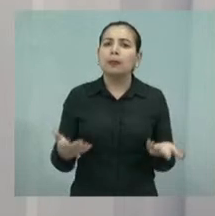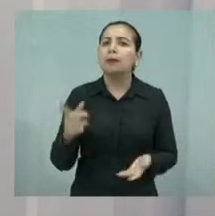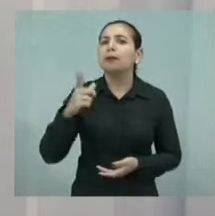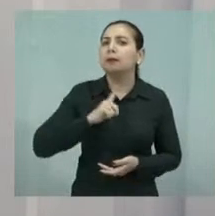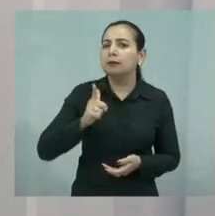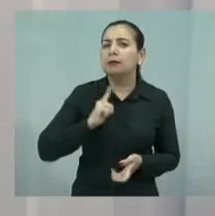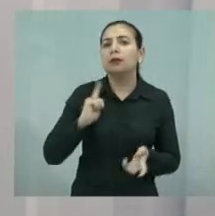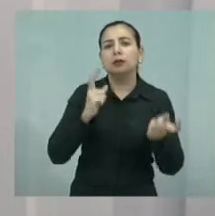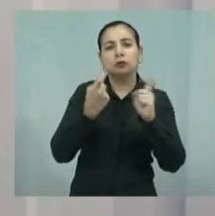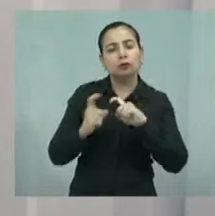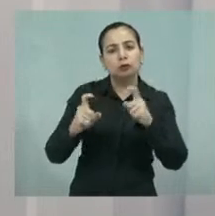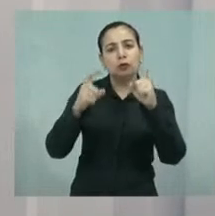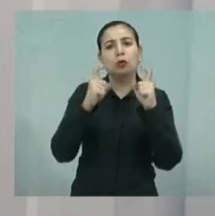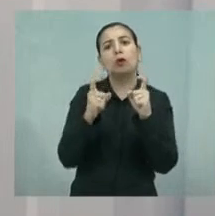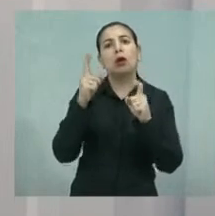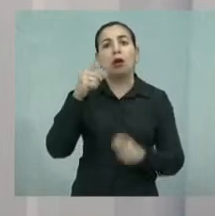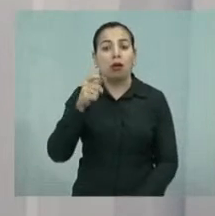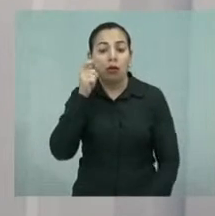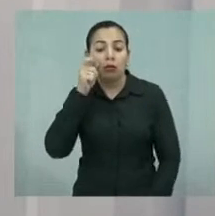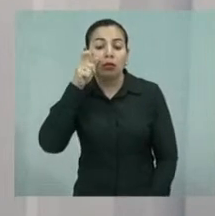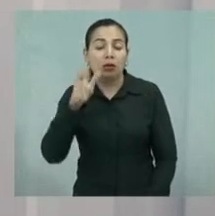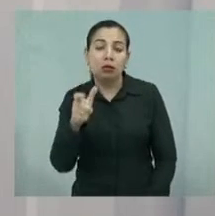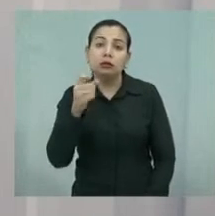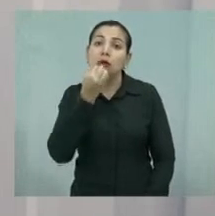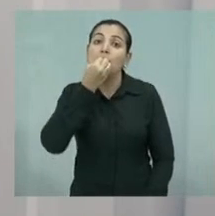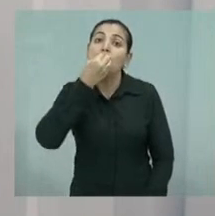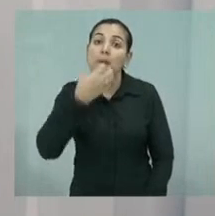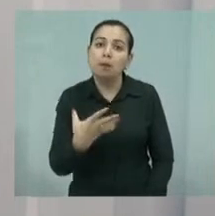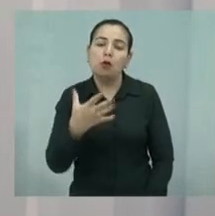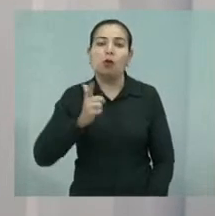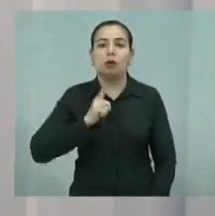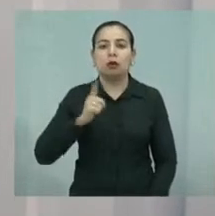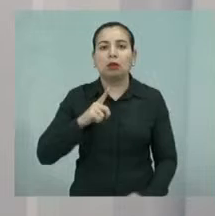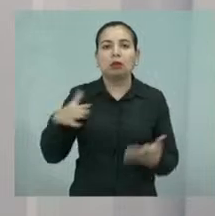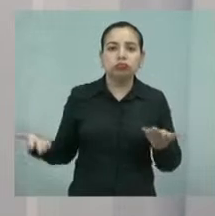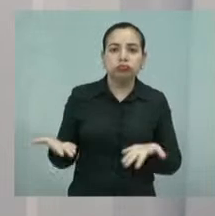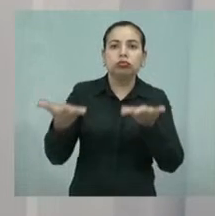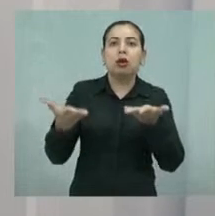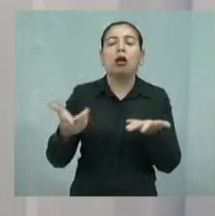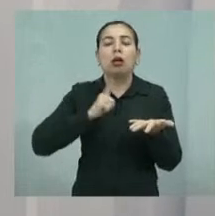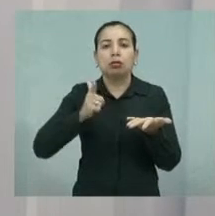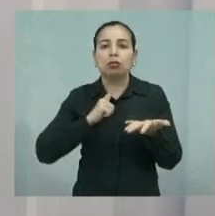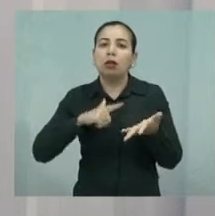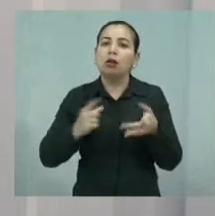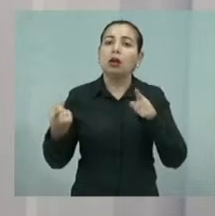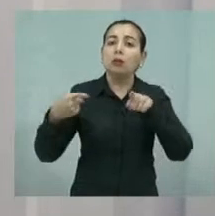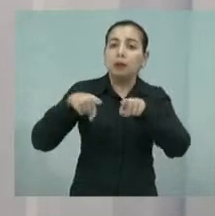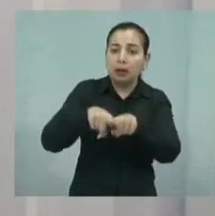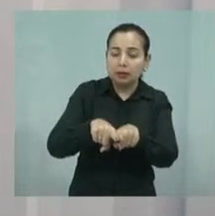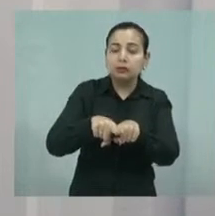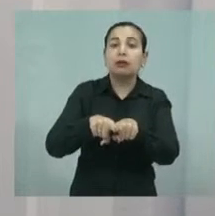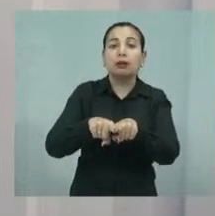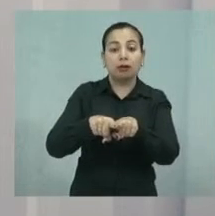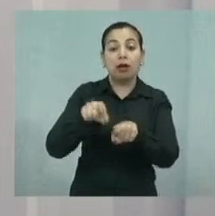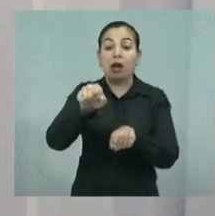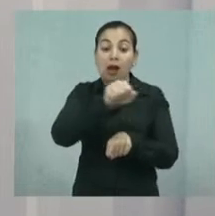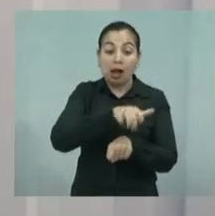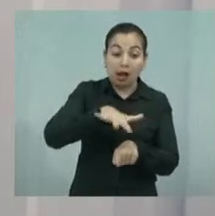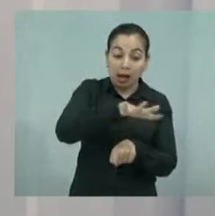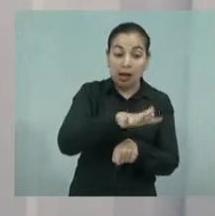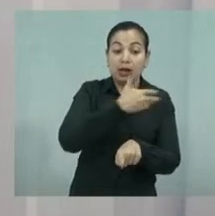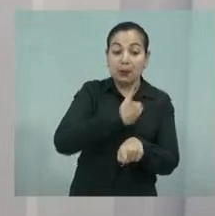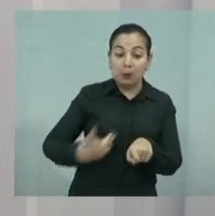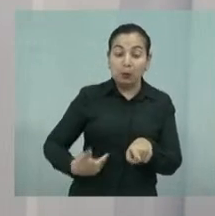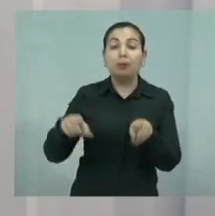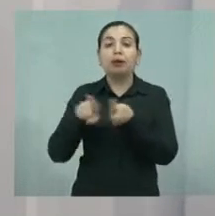discussão interessante, construtiva, que reúne parceiros, tanto da área pública como da